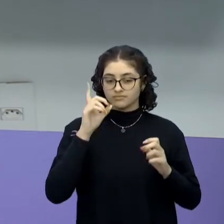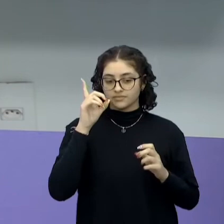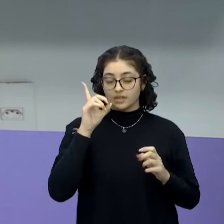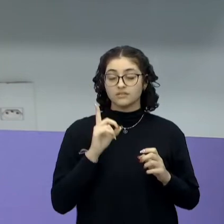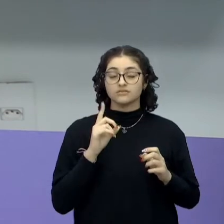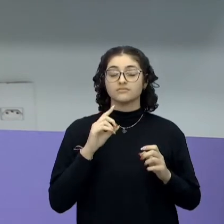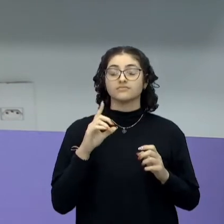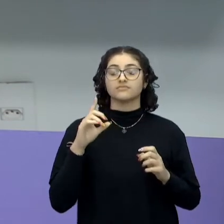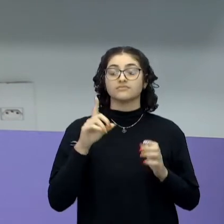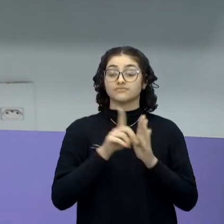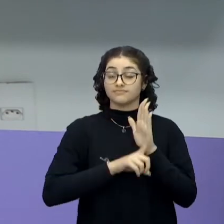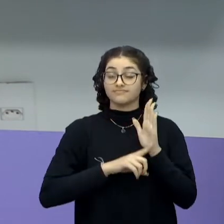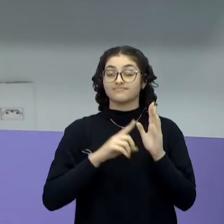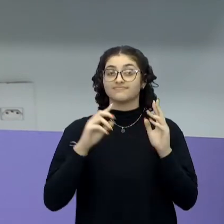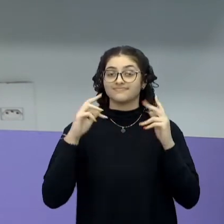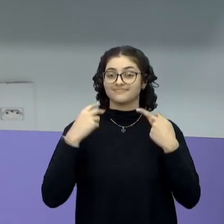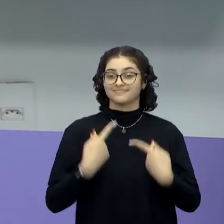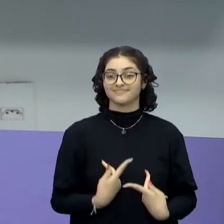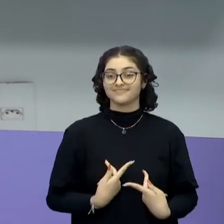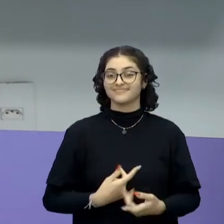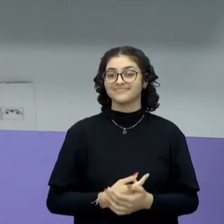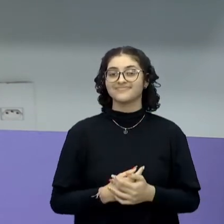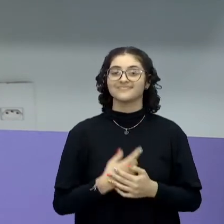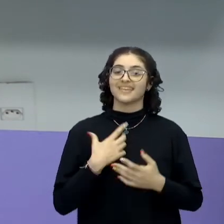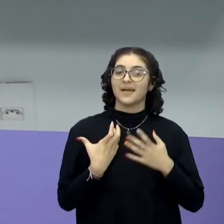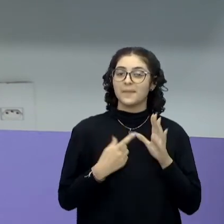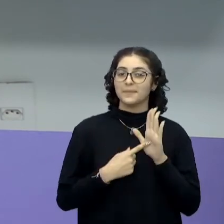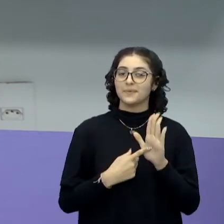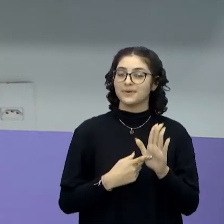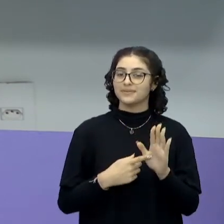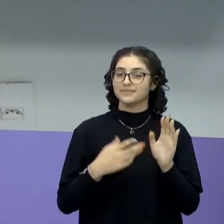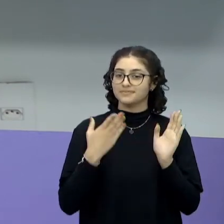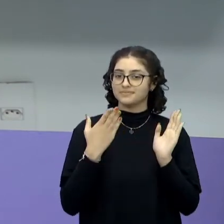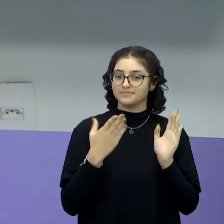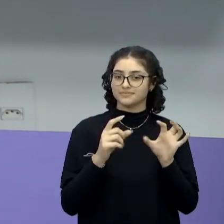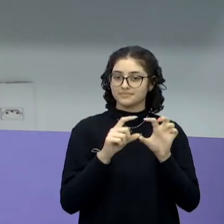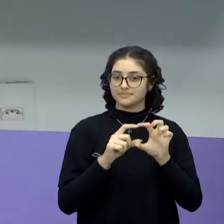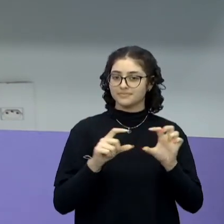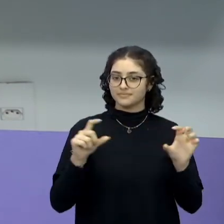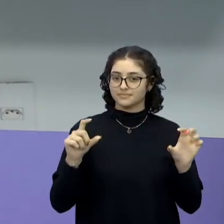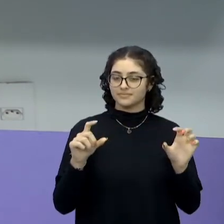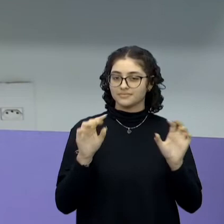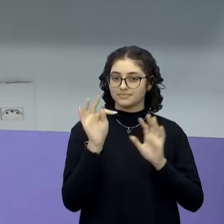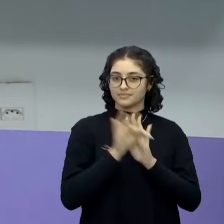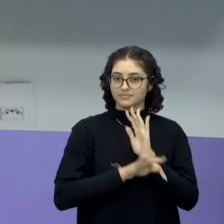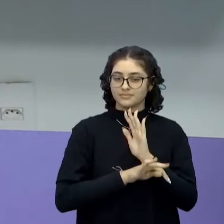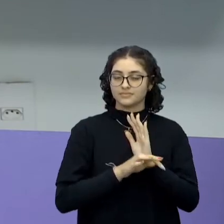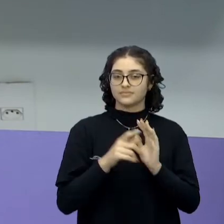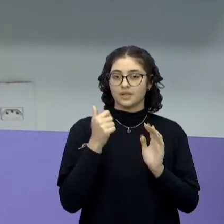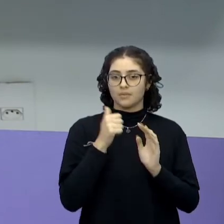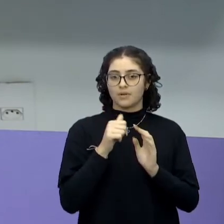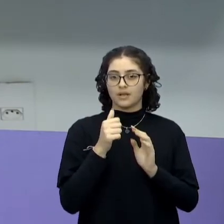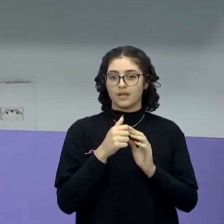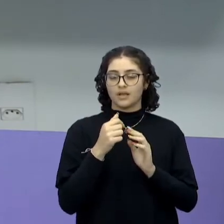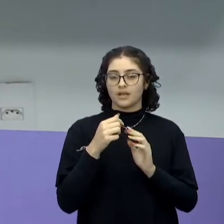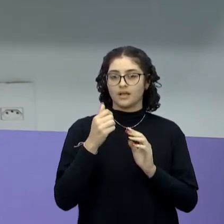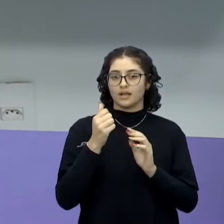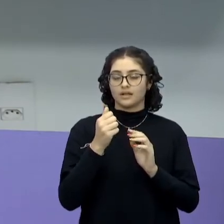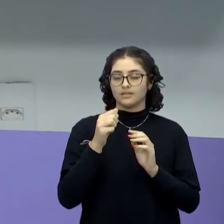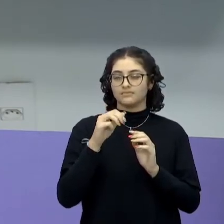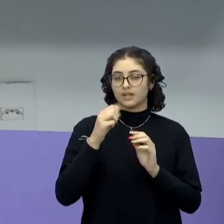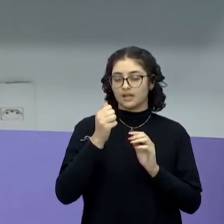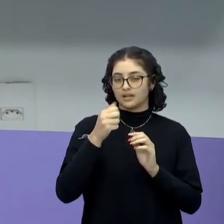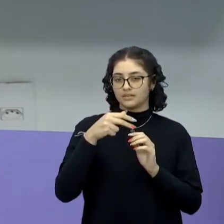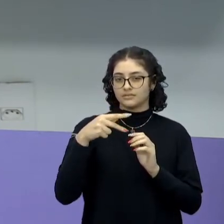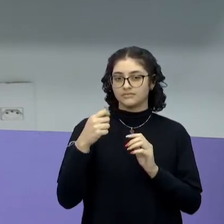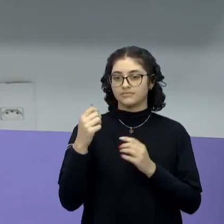de trazer aqui para vocês um trechinho de um texto de uma filósofa alemã, a Hannah Arendt, né,